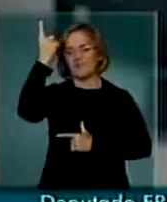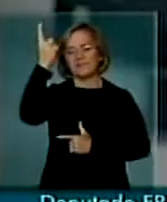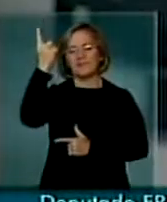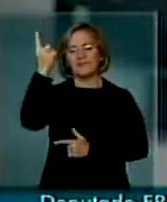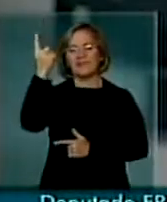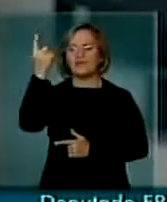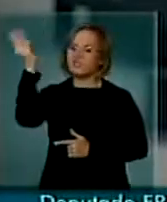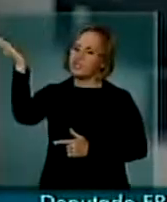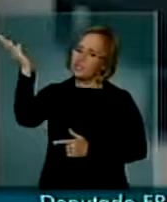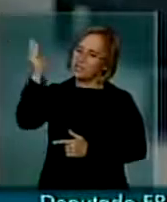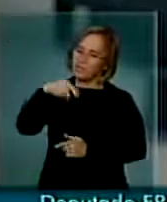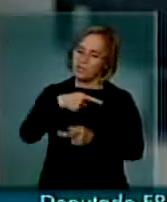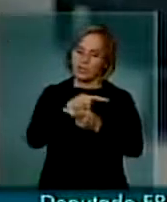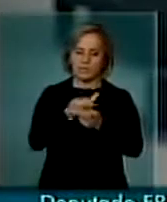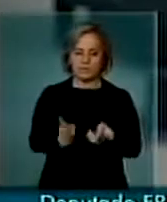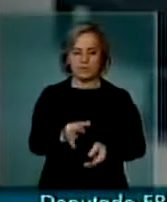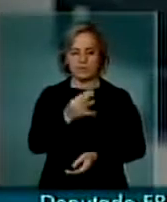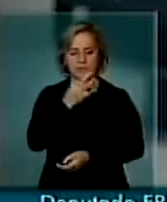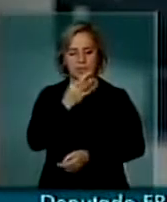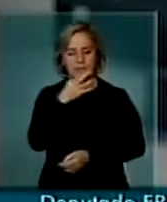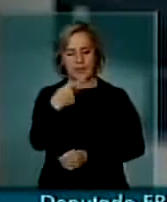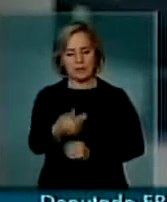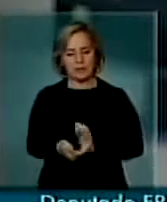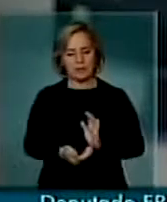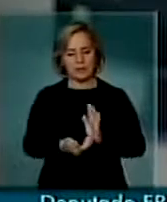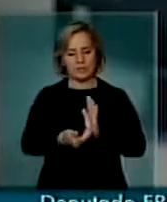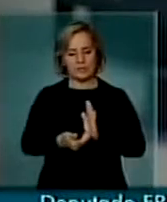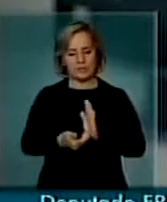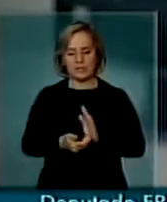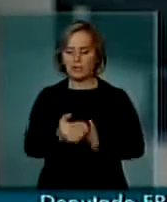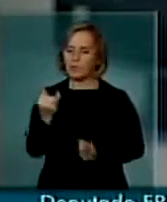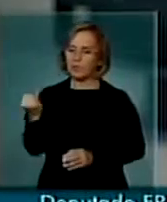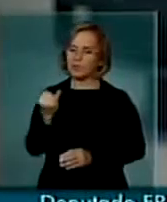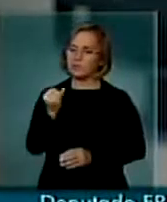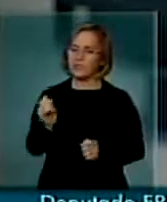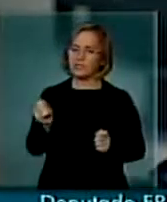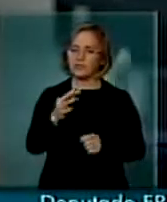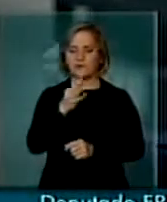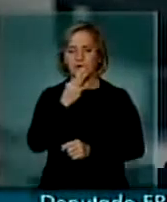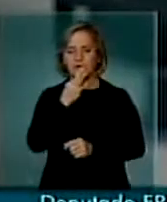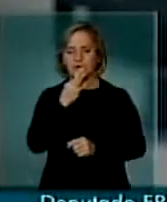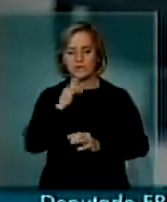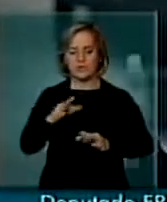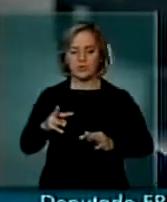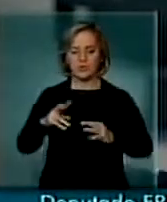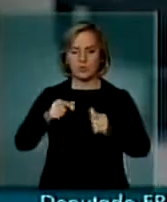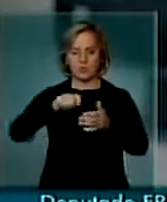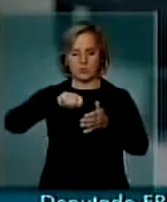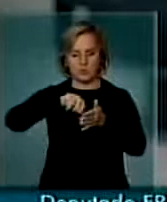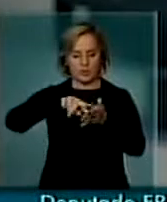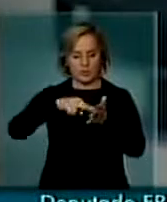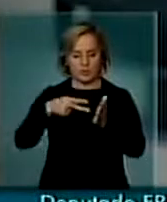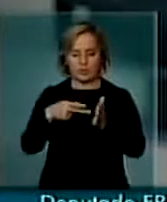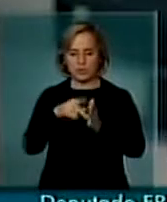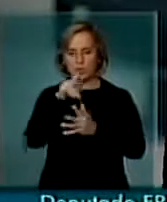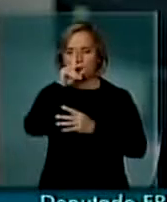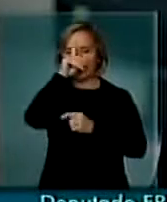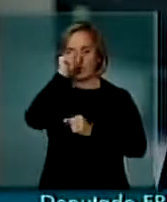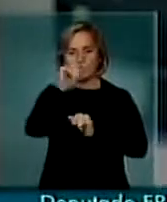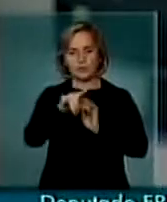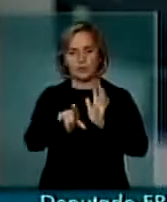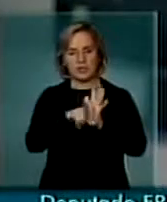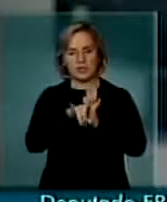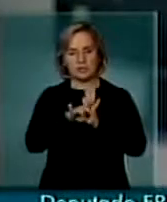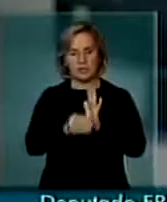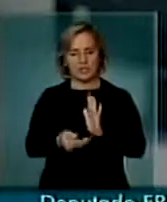esta casa. É importante isso, importante que elas tomem conhecimento do que significa o Poder Legislativo, a Câmara